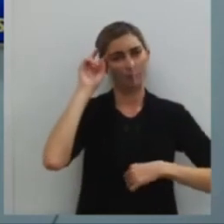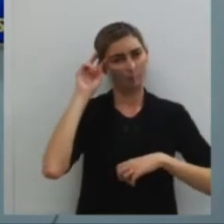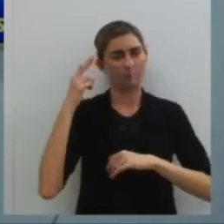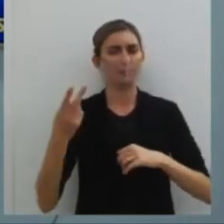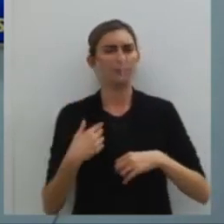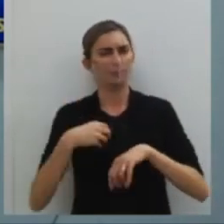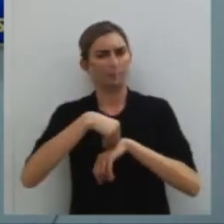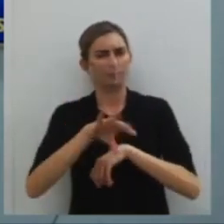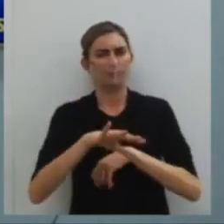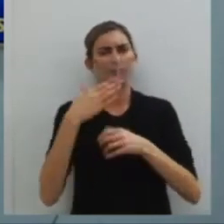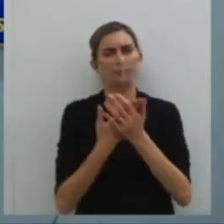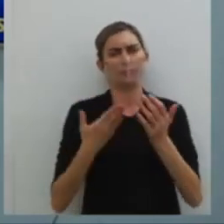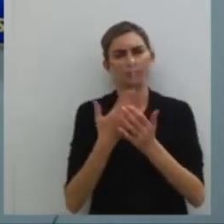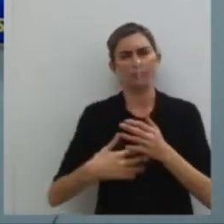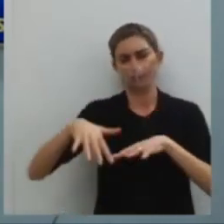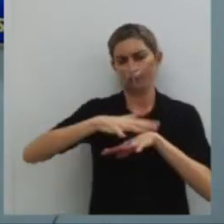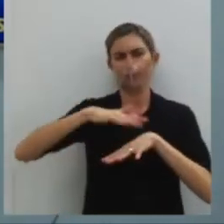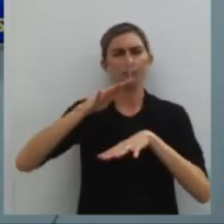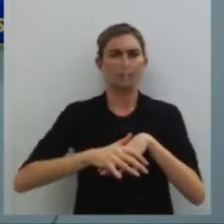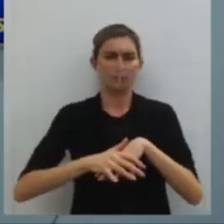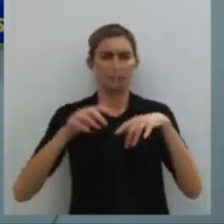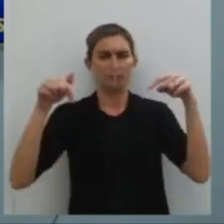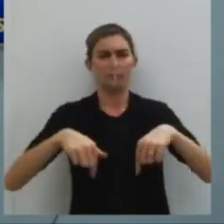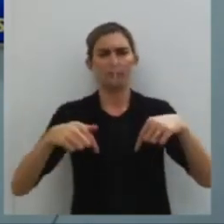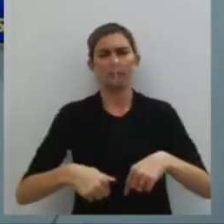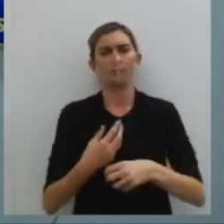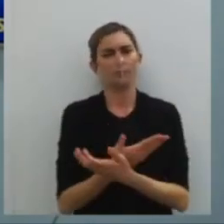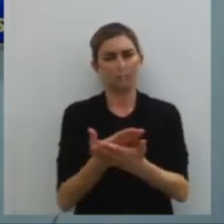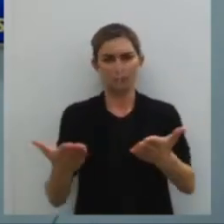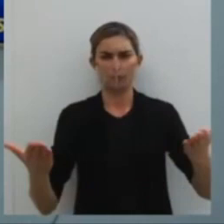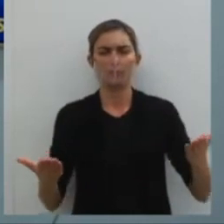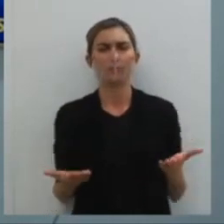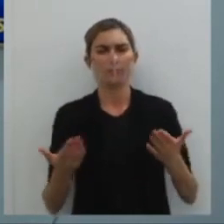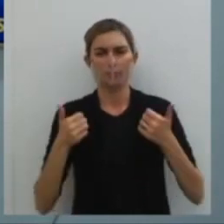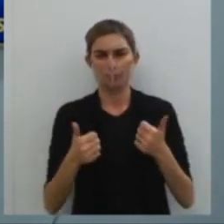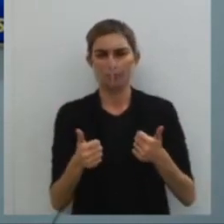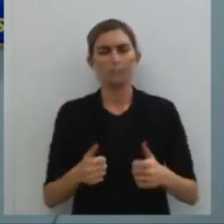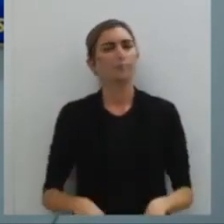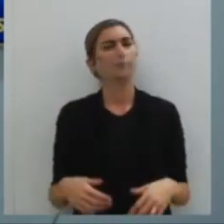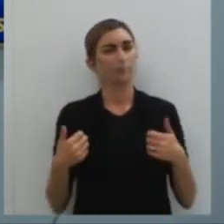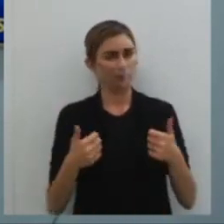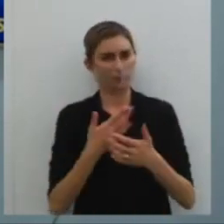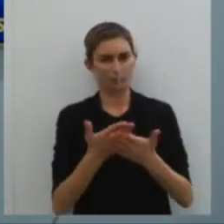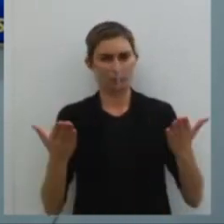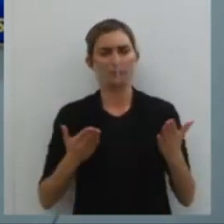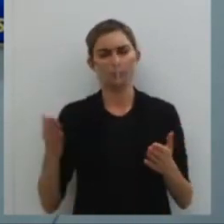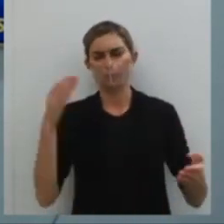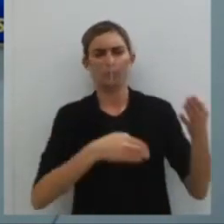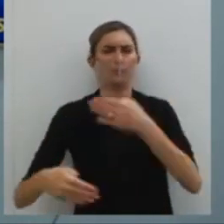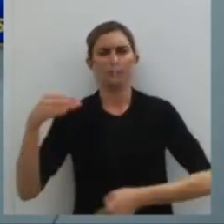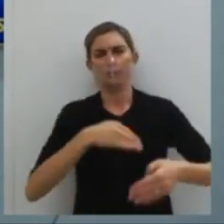quinta-feira para mais uma aula de matemática aqui para todos vocês, beleza? Galerinha, você que está